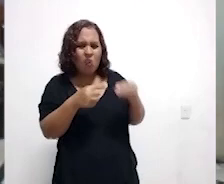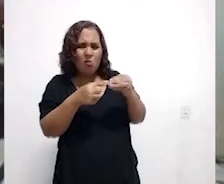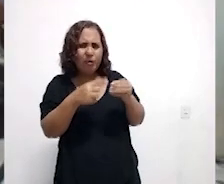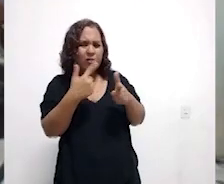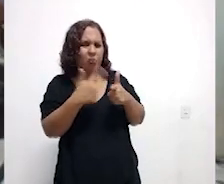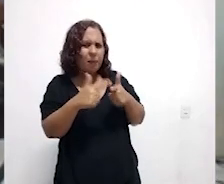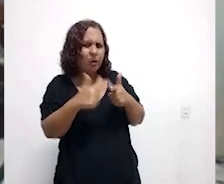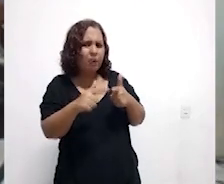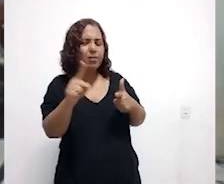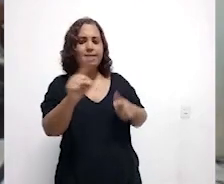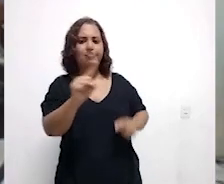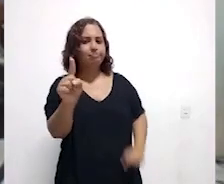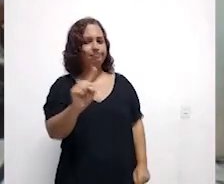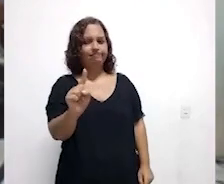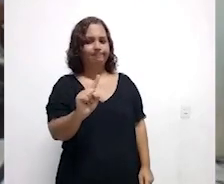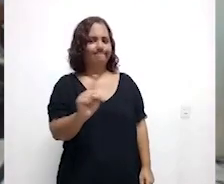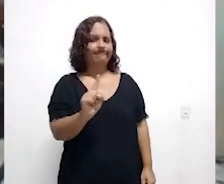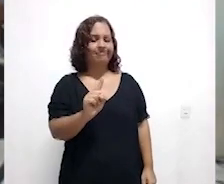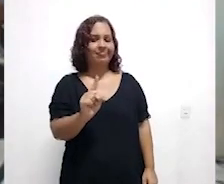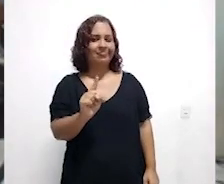família.